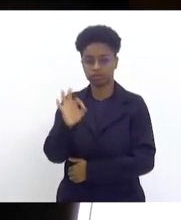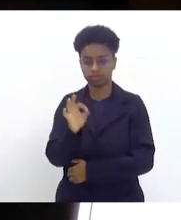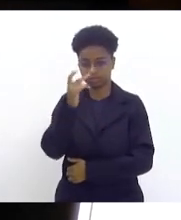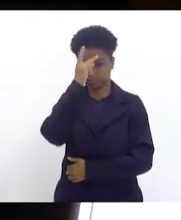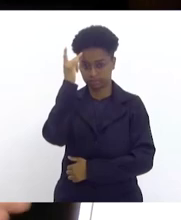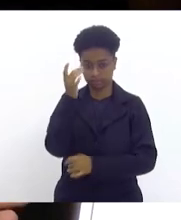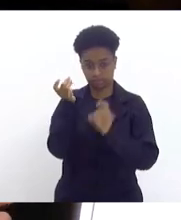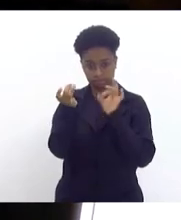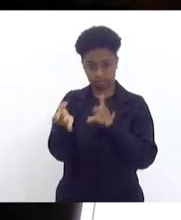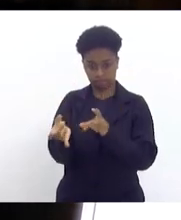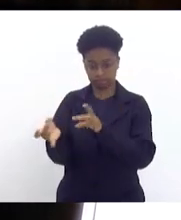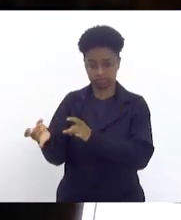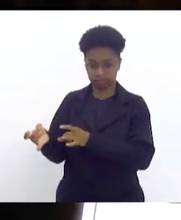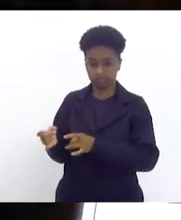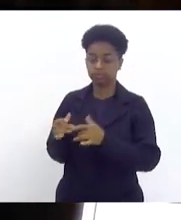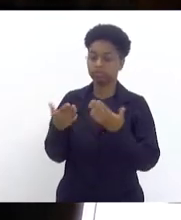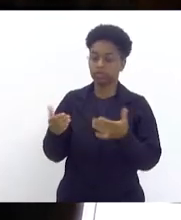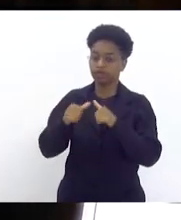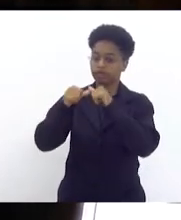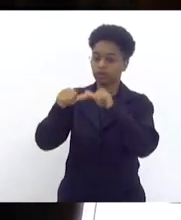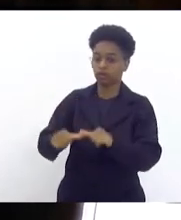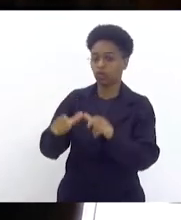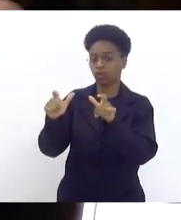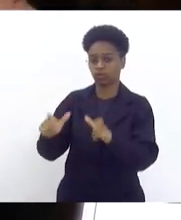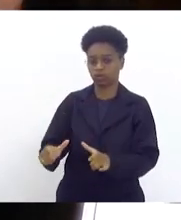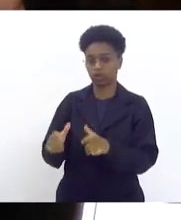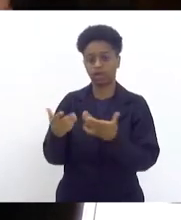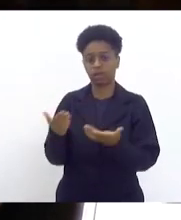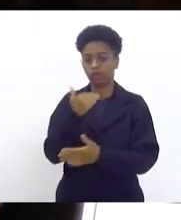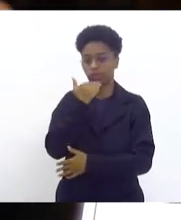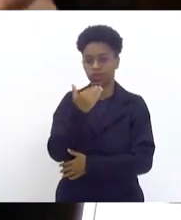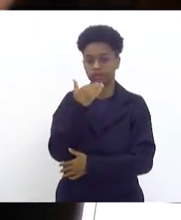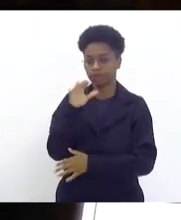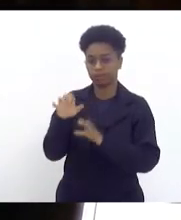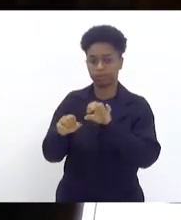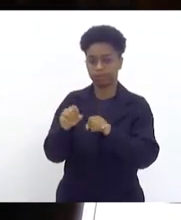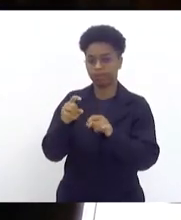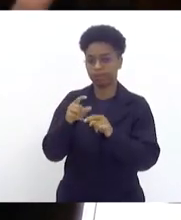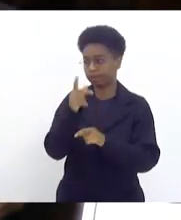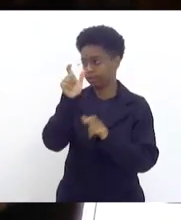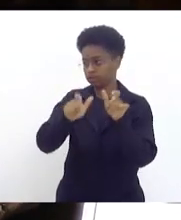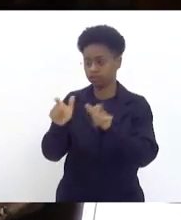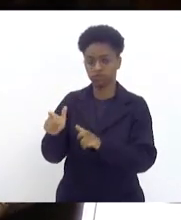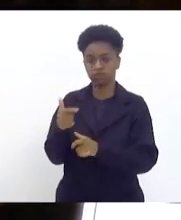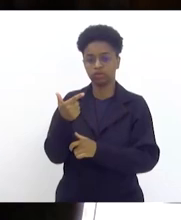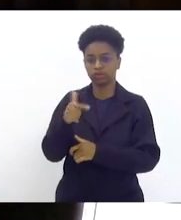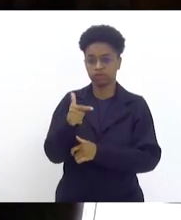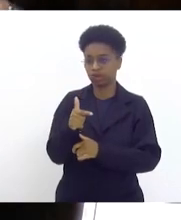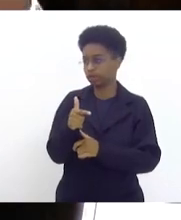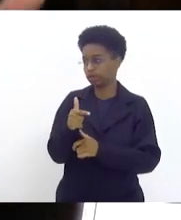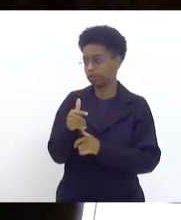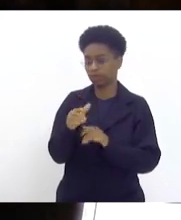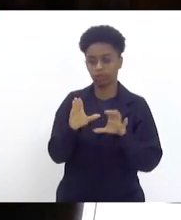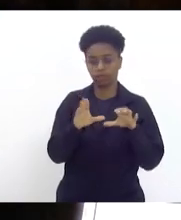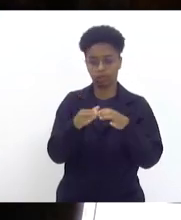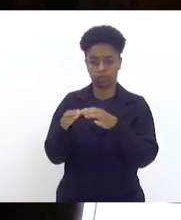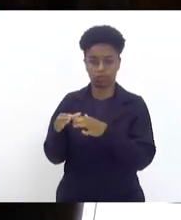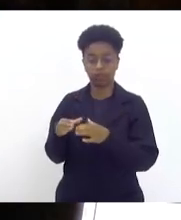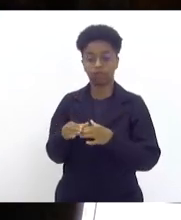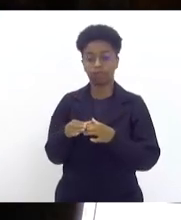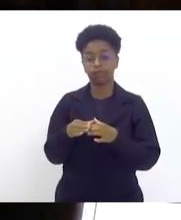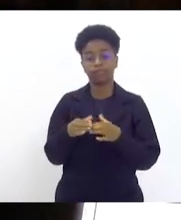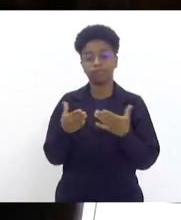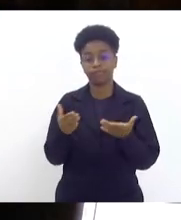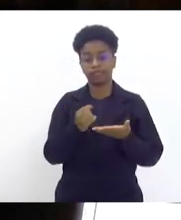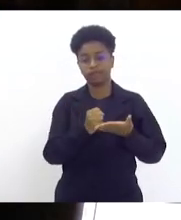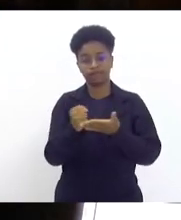e ficaram a deriva não adianta você pegar esse Comerciantes que já tem um público estabelecido na Tijuca identidade com bairro e